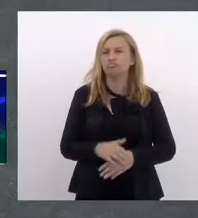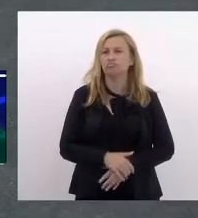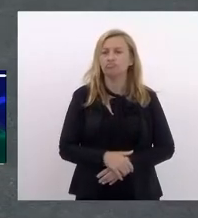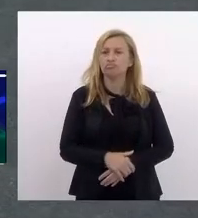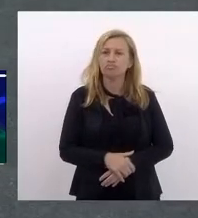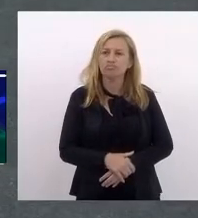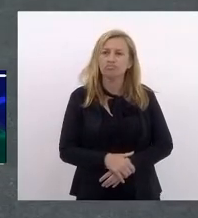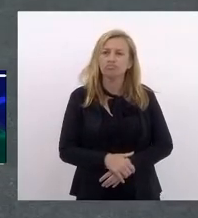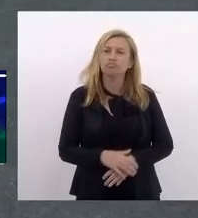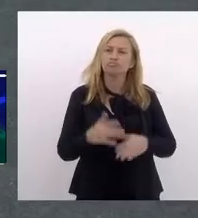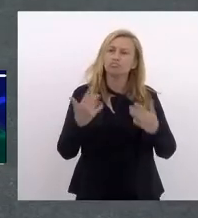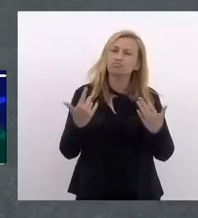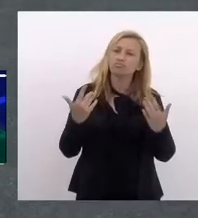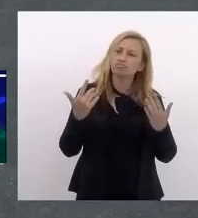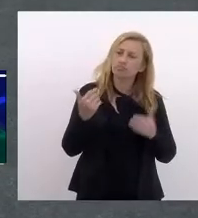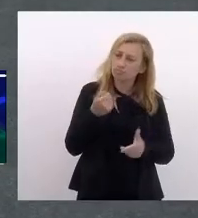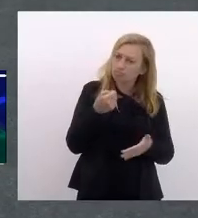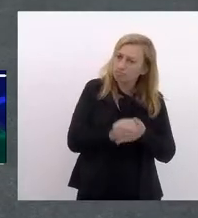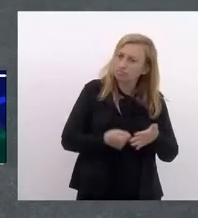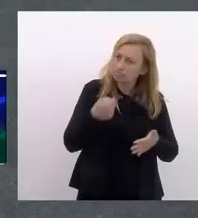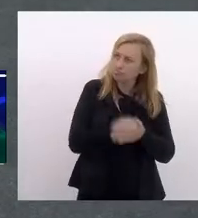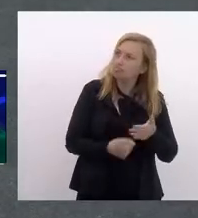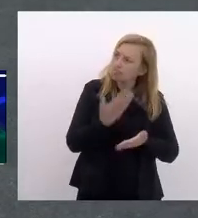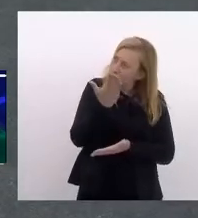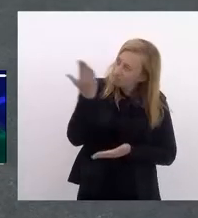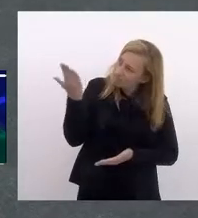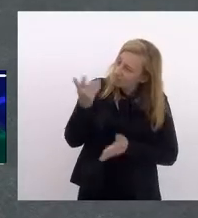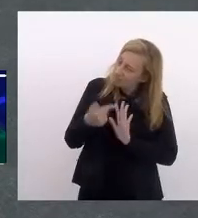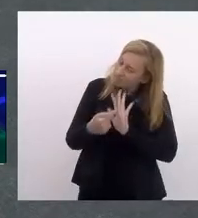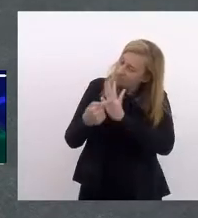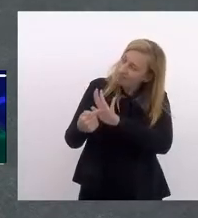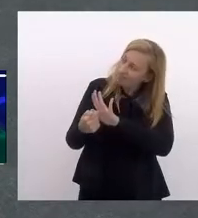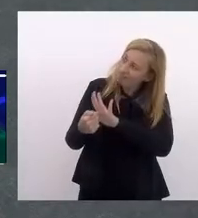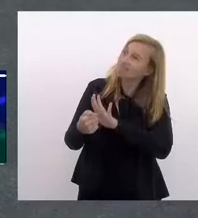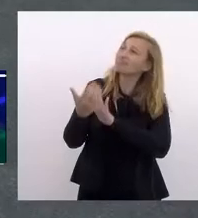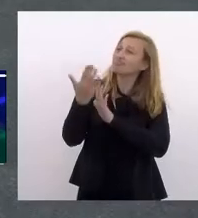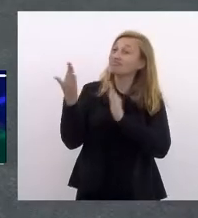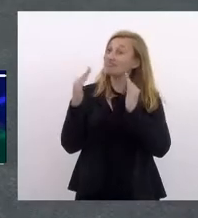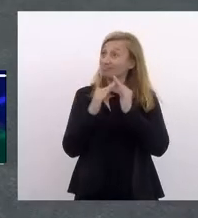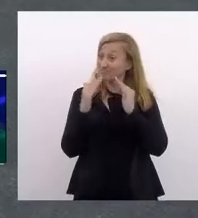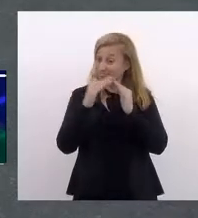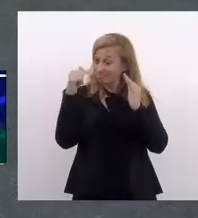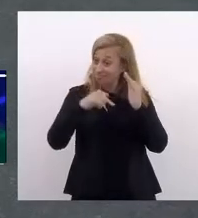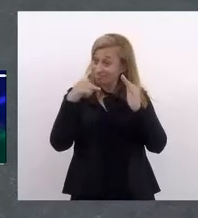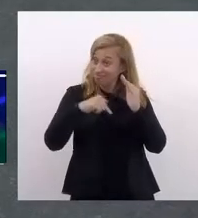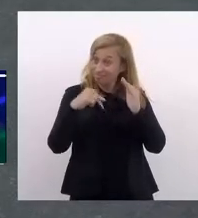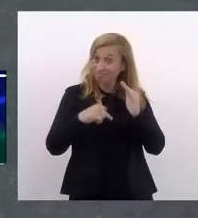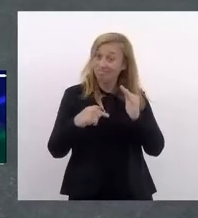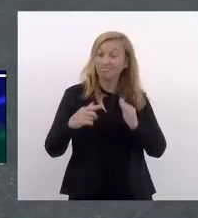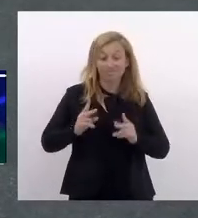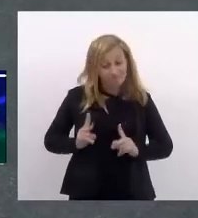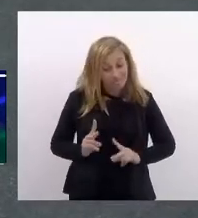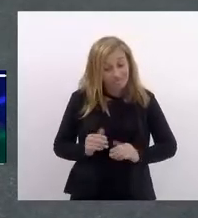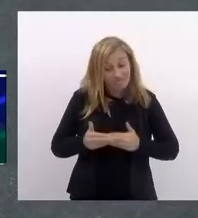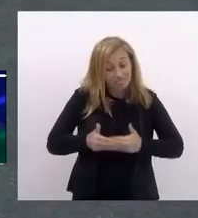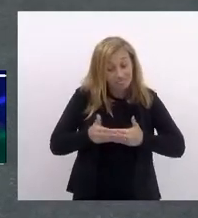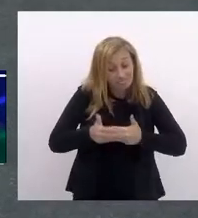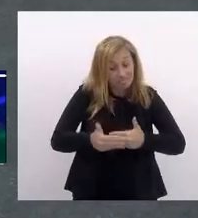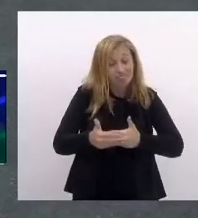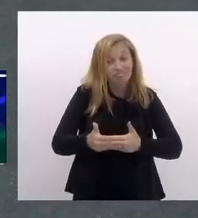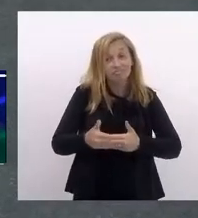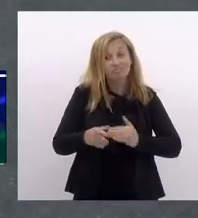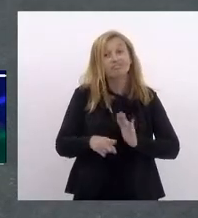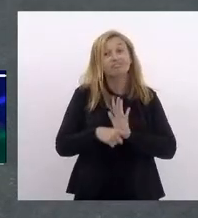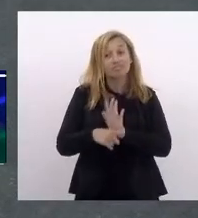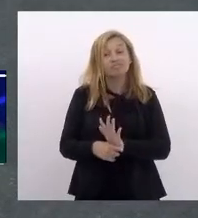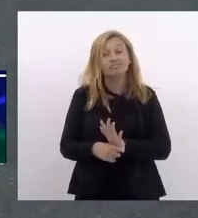pela luta de vocês. E isso demonstra que essa casa, ela anda a favor